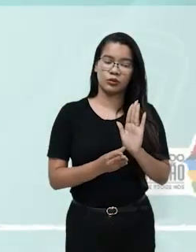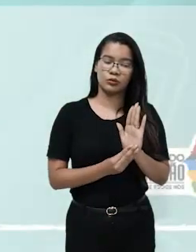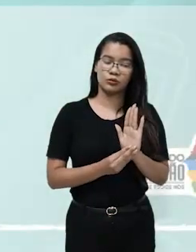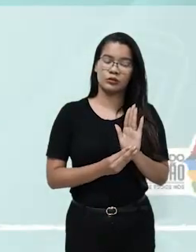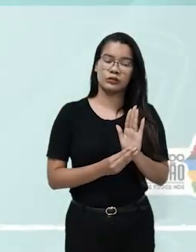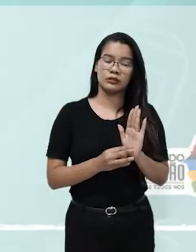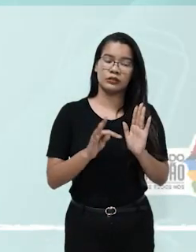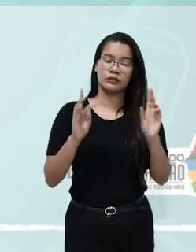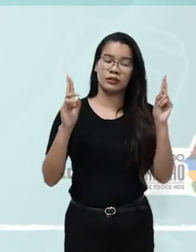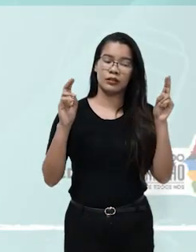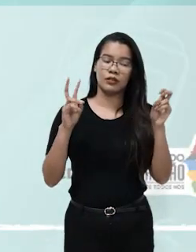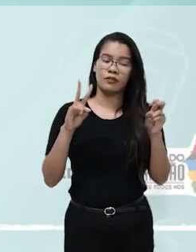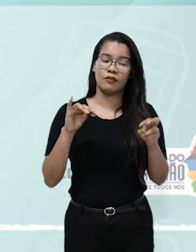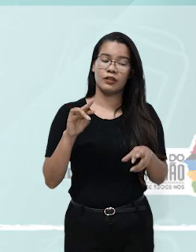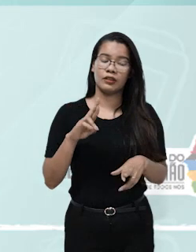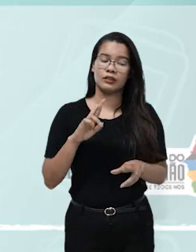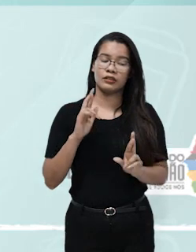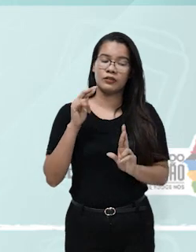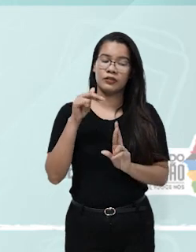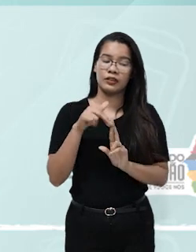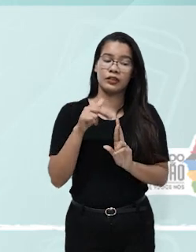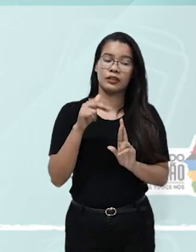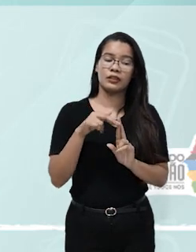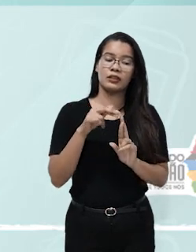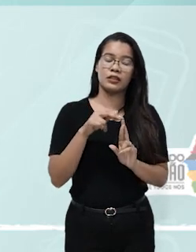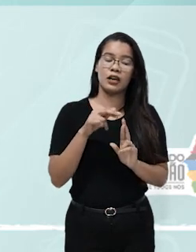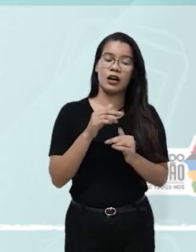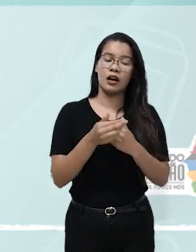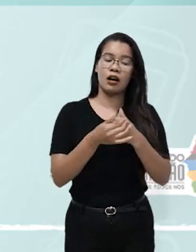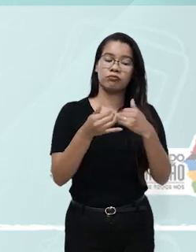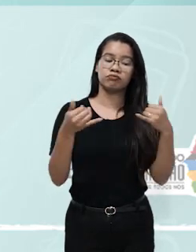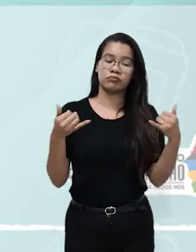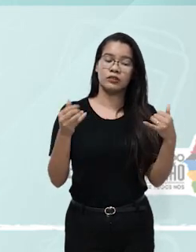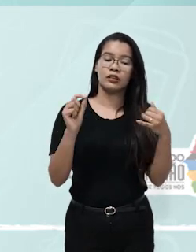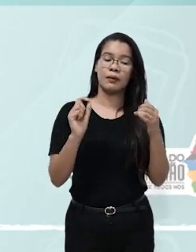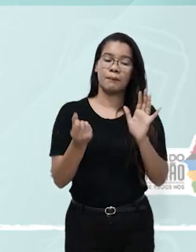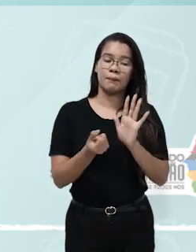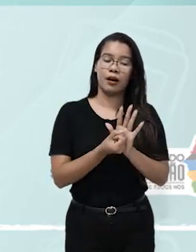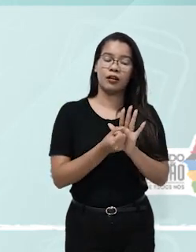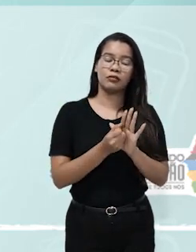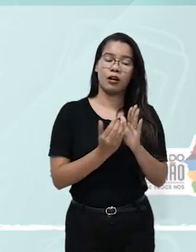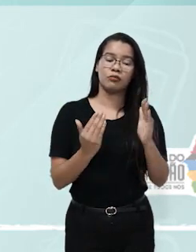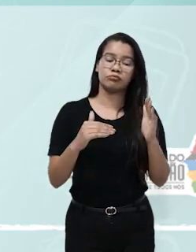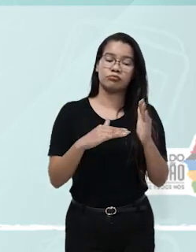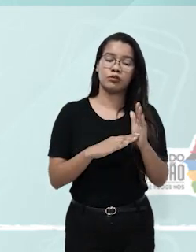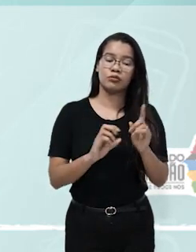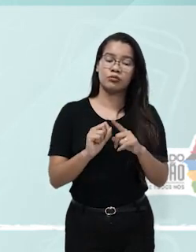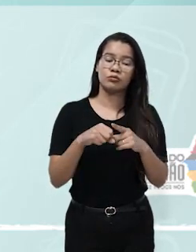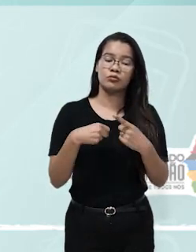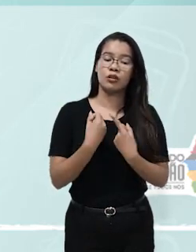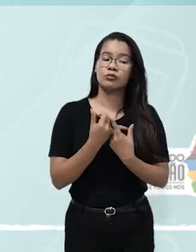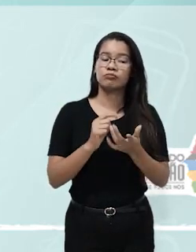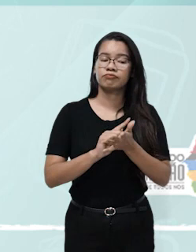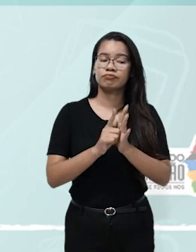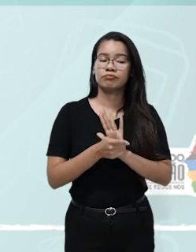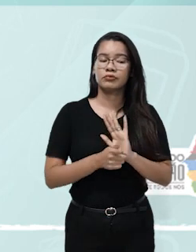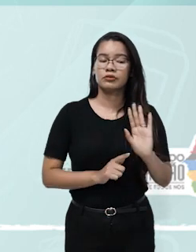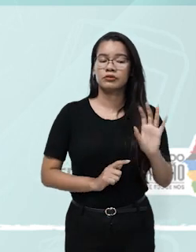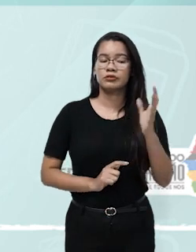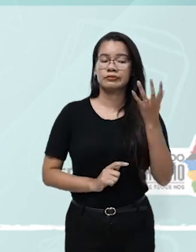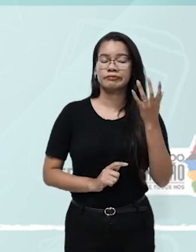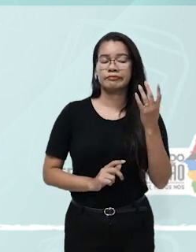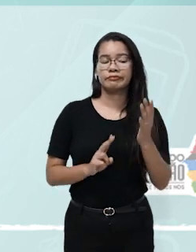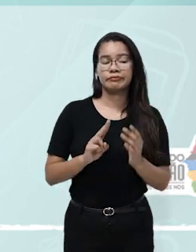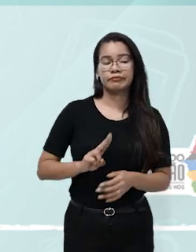vai se referir aos traços que marcam a função social do gênero nas situações de uso. Define para que ele